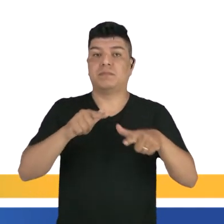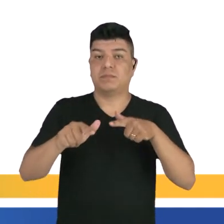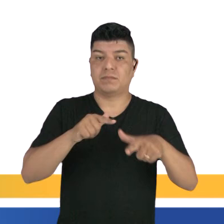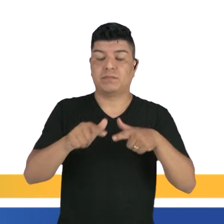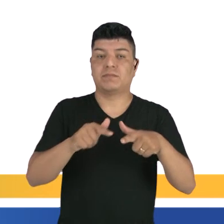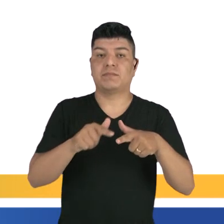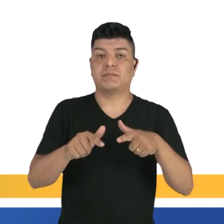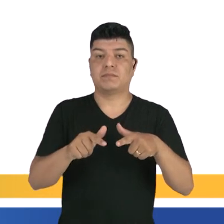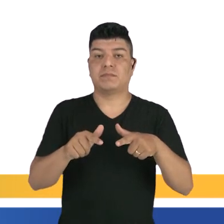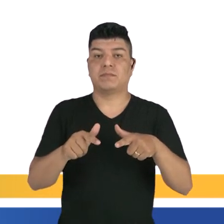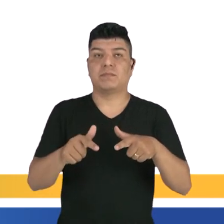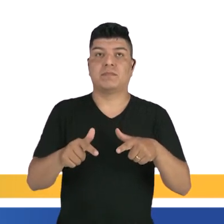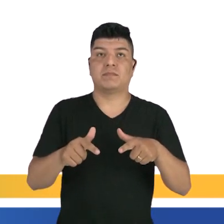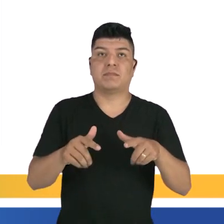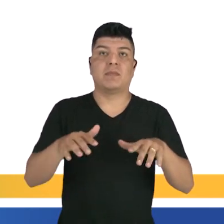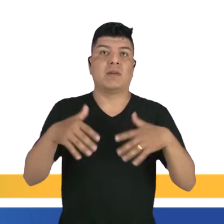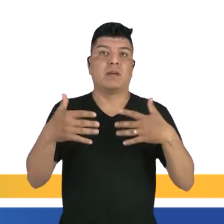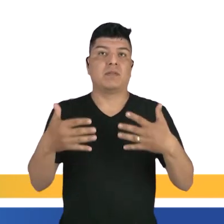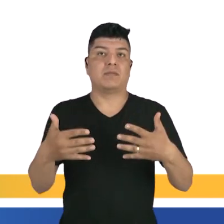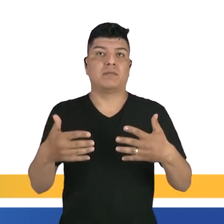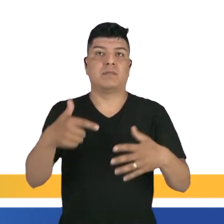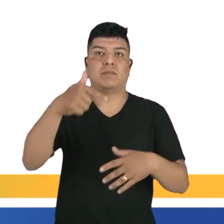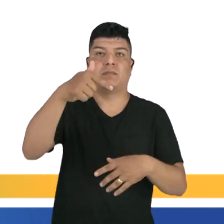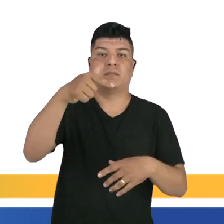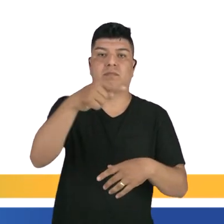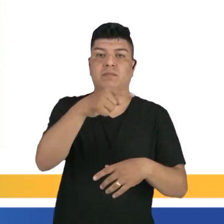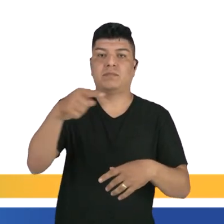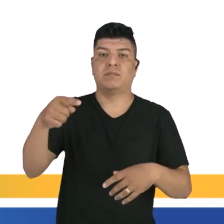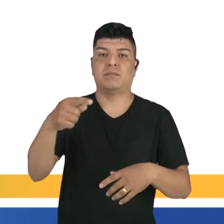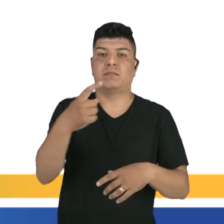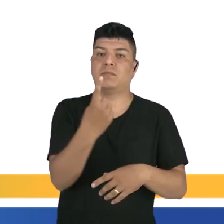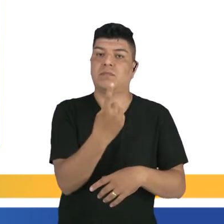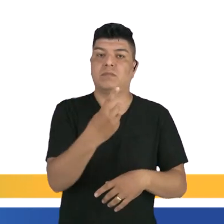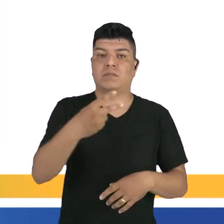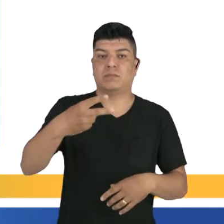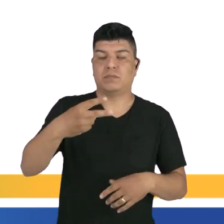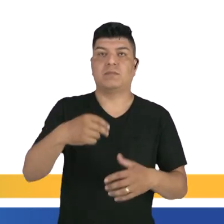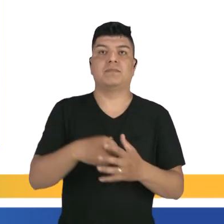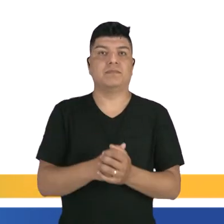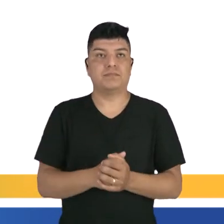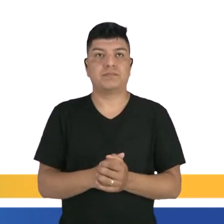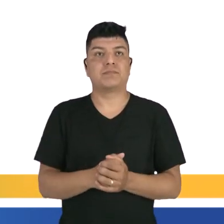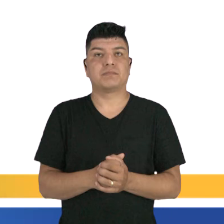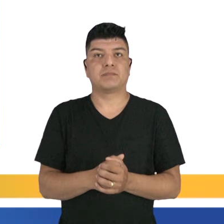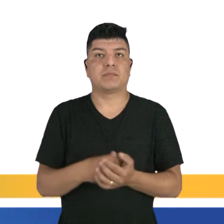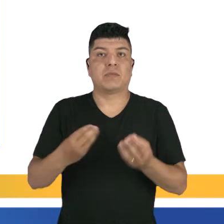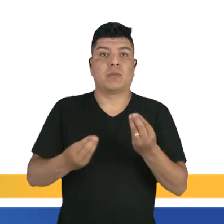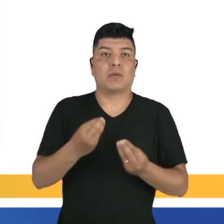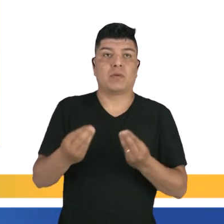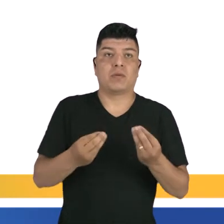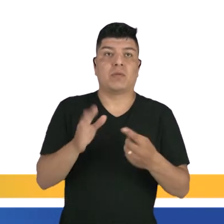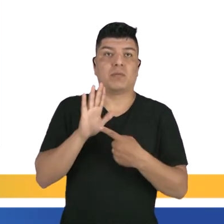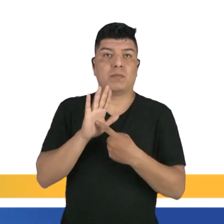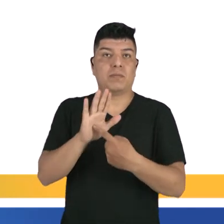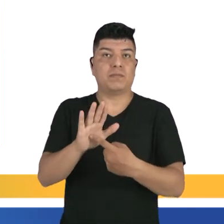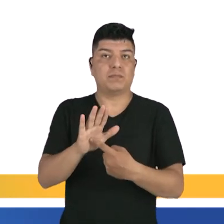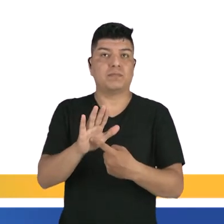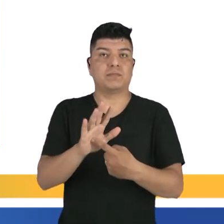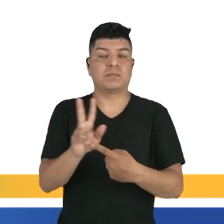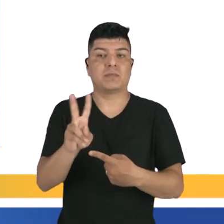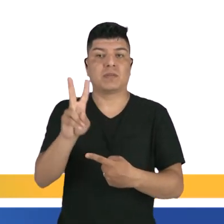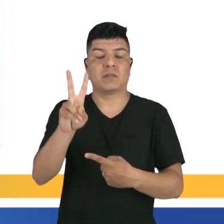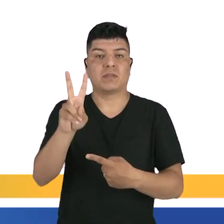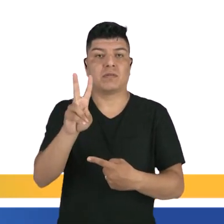trabalhou é 7/12. Ok? Aqui, 7/12. Como a situação problema informou que o